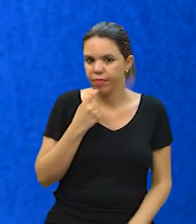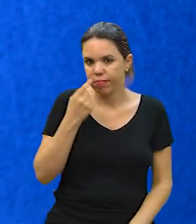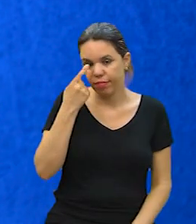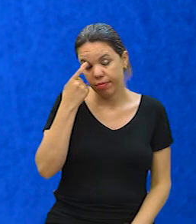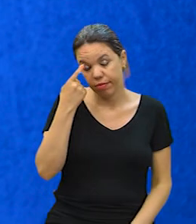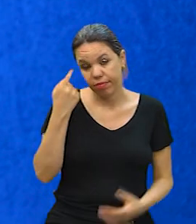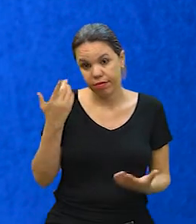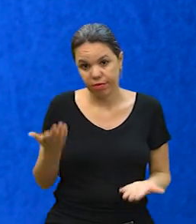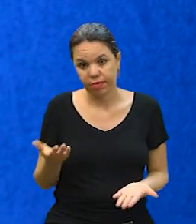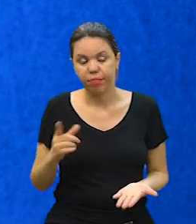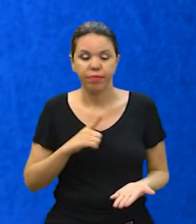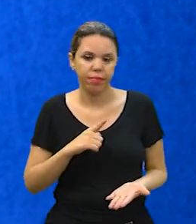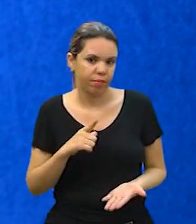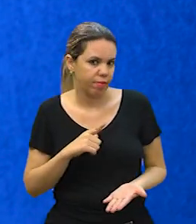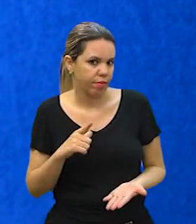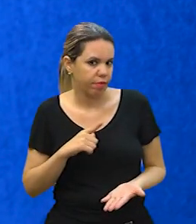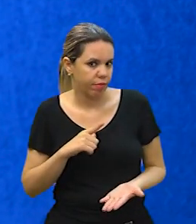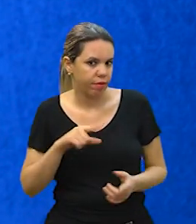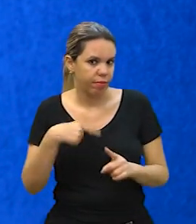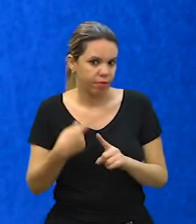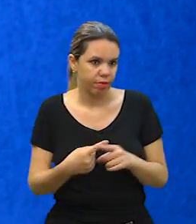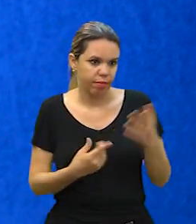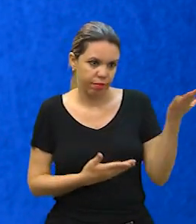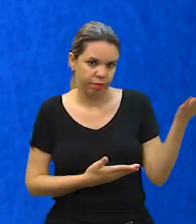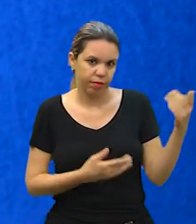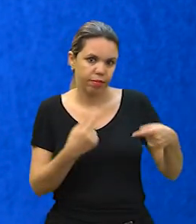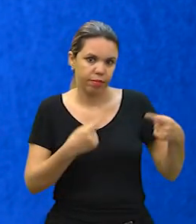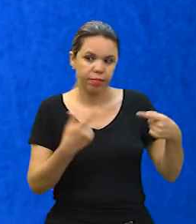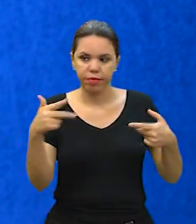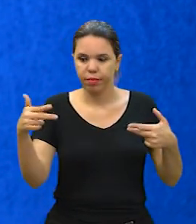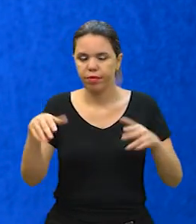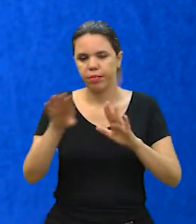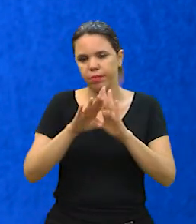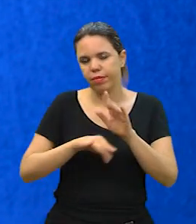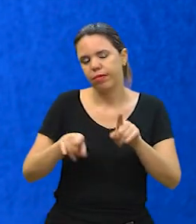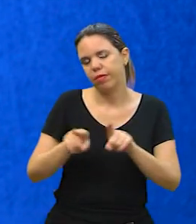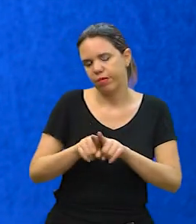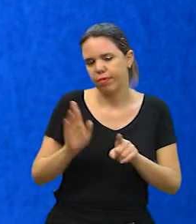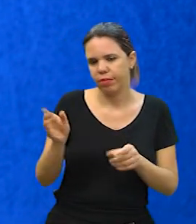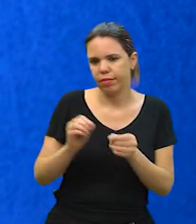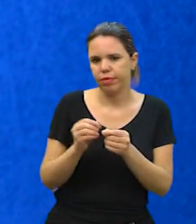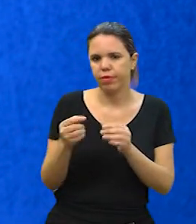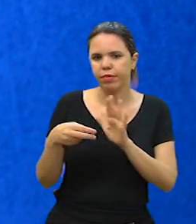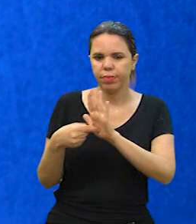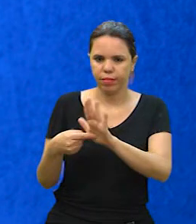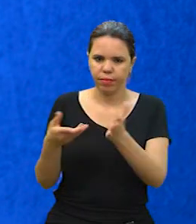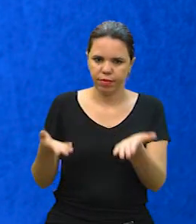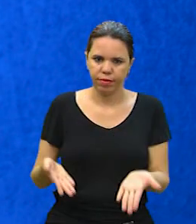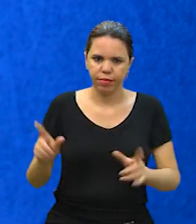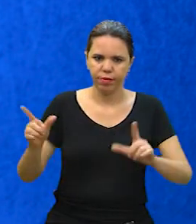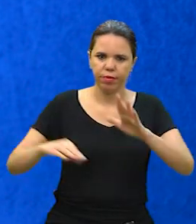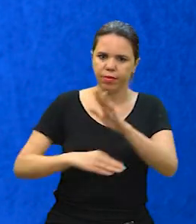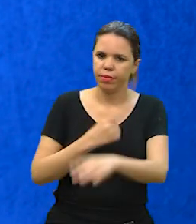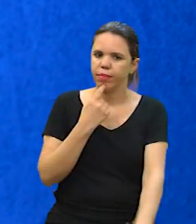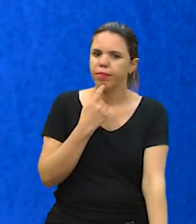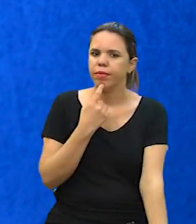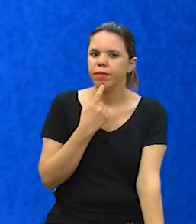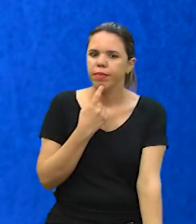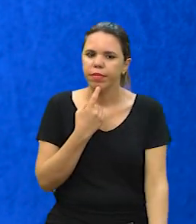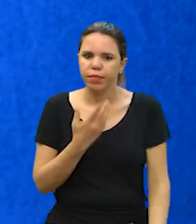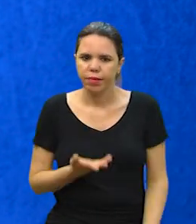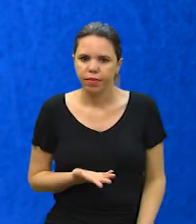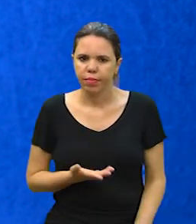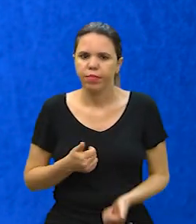youtube.com/TV Câmara Campinas. Lá tem, além dessa discussão, outros programas que nós já apresentamos aqui na TV